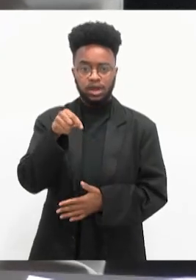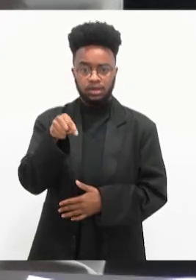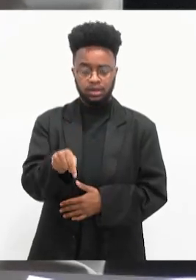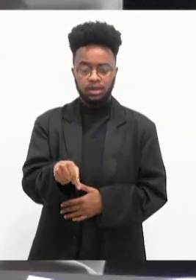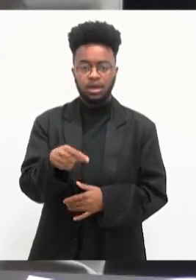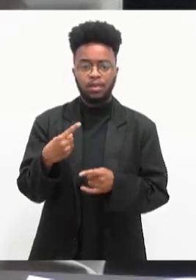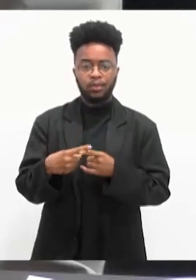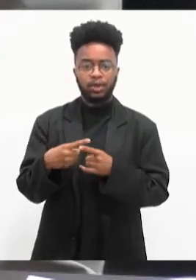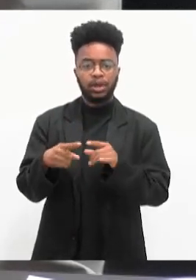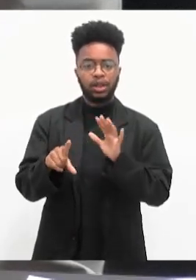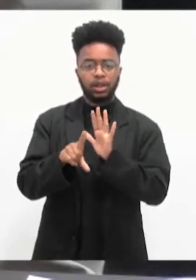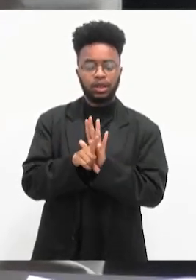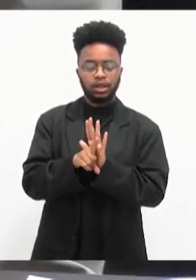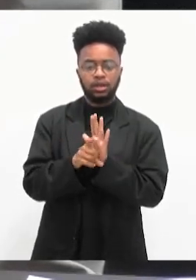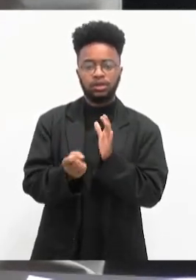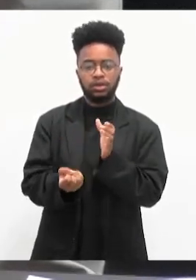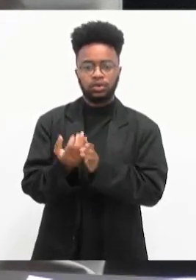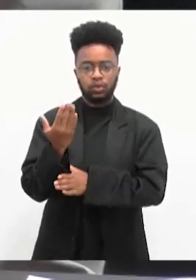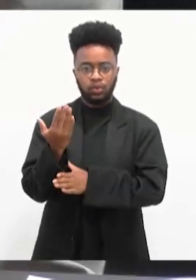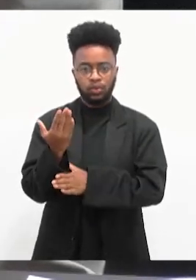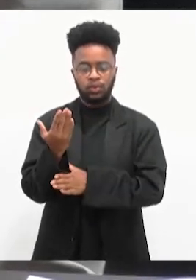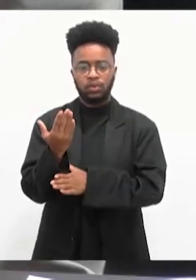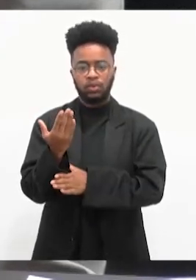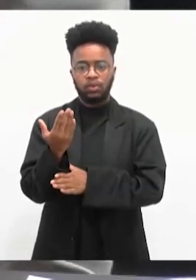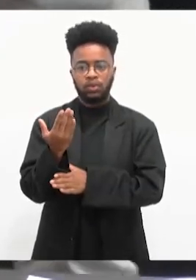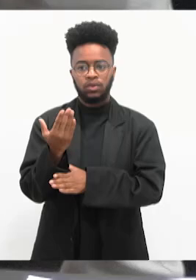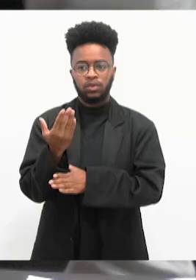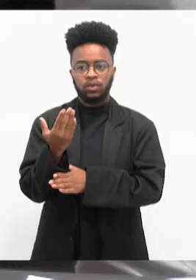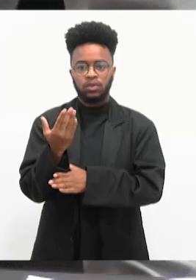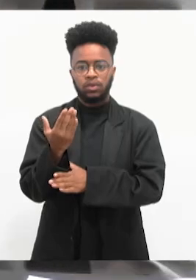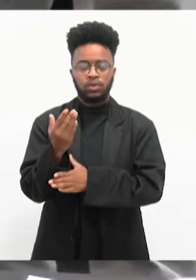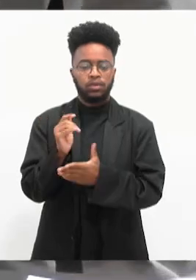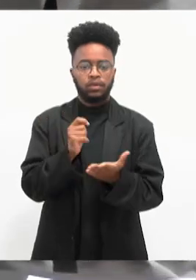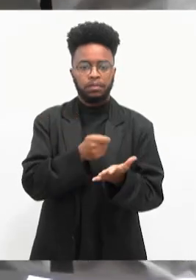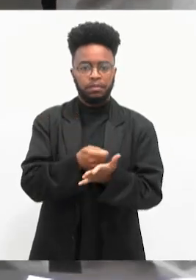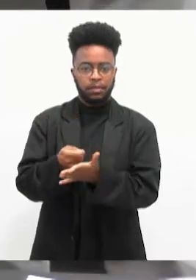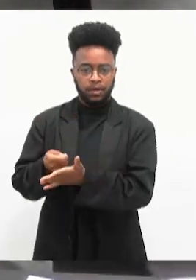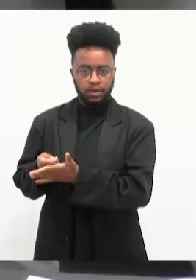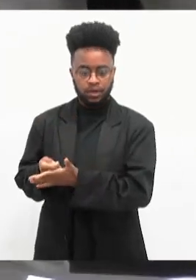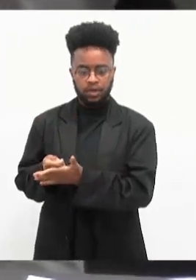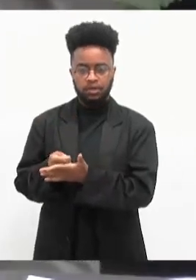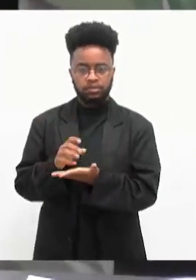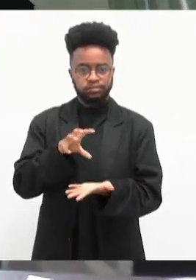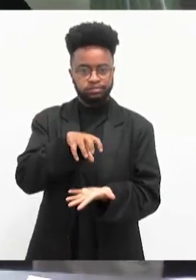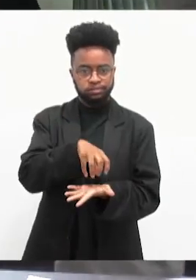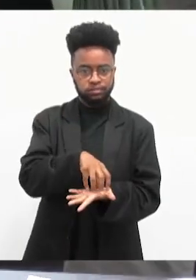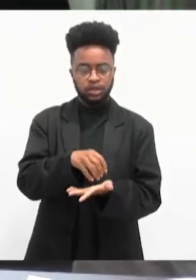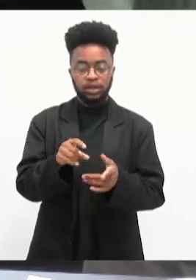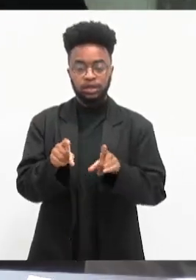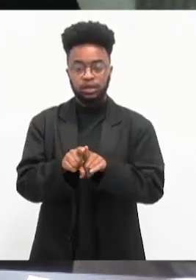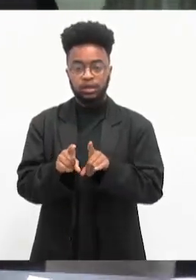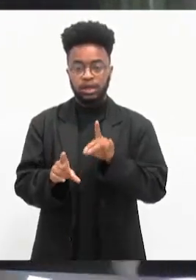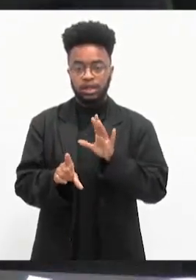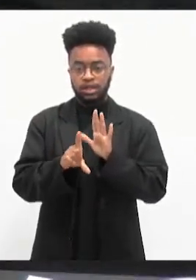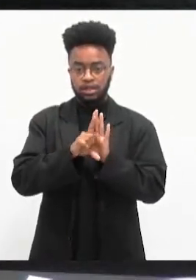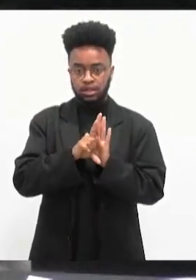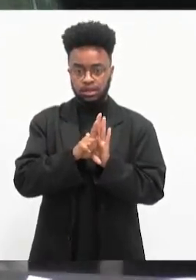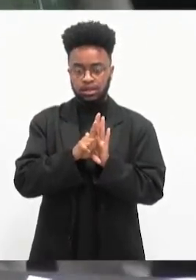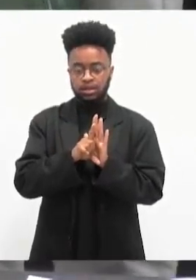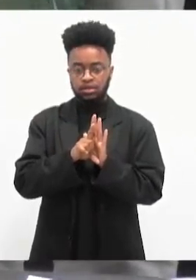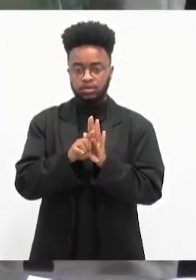porque foi a lei que criou as custas e os emolumentos. Então, foi uma lei que veio